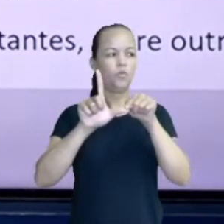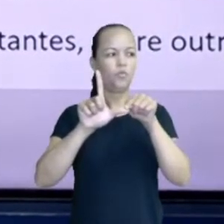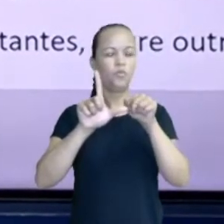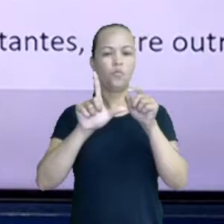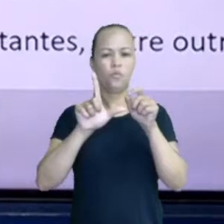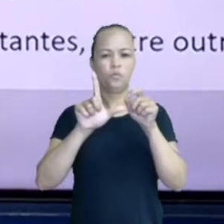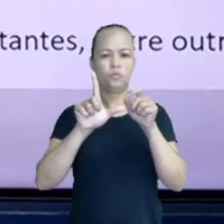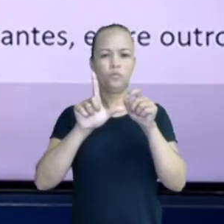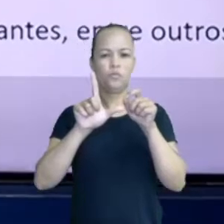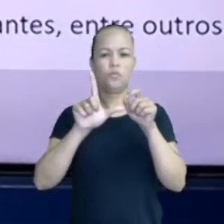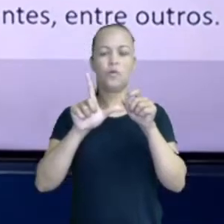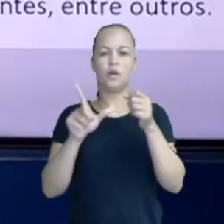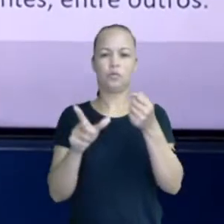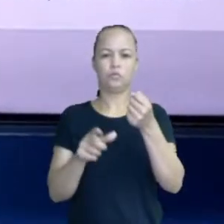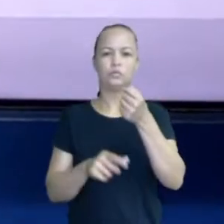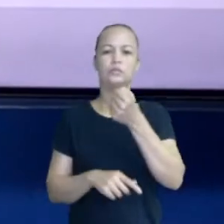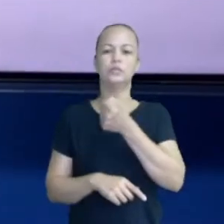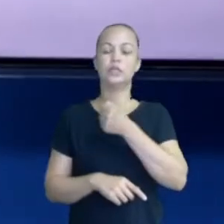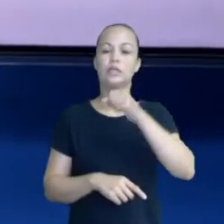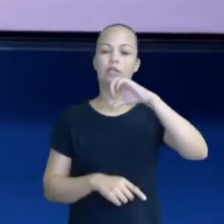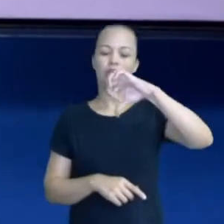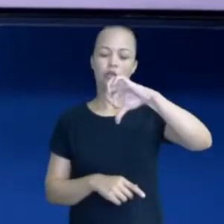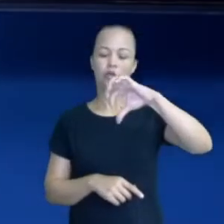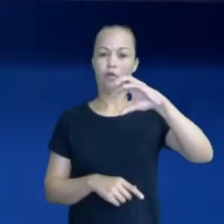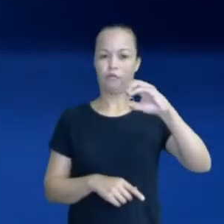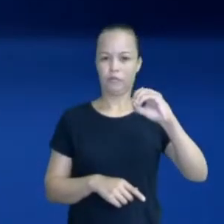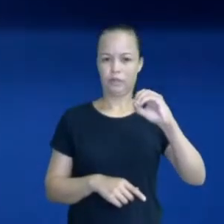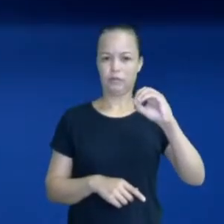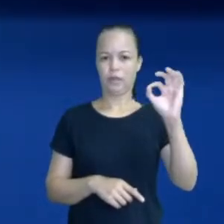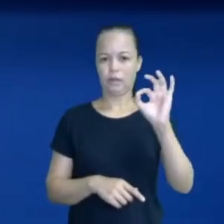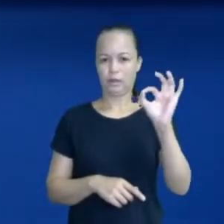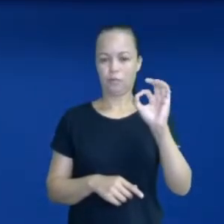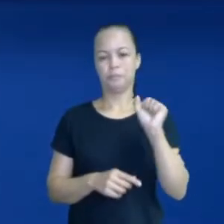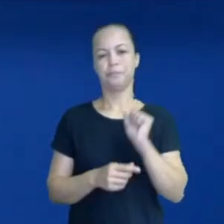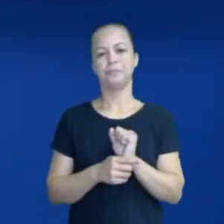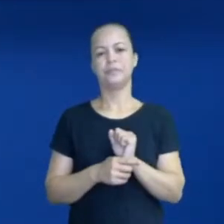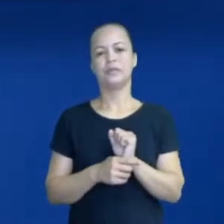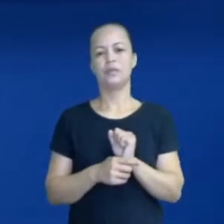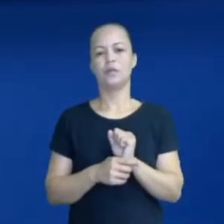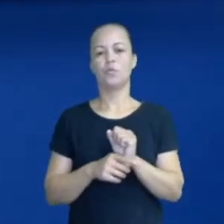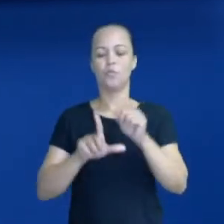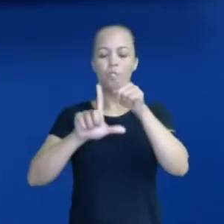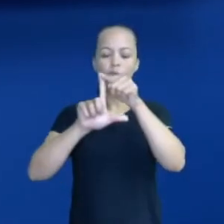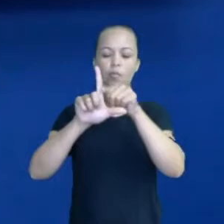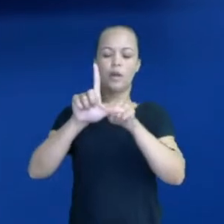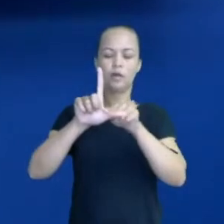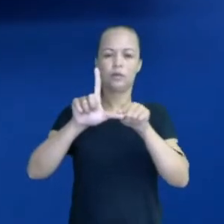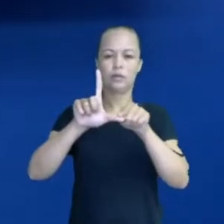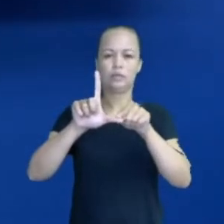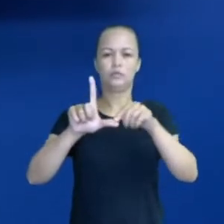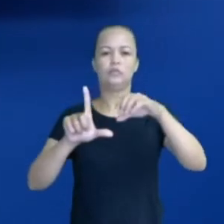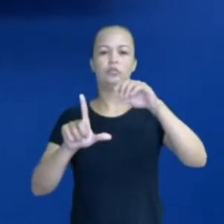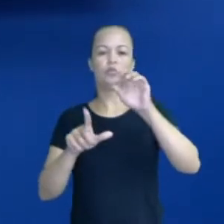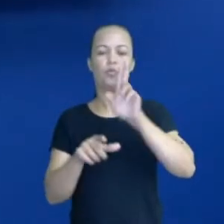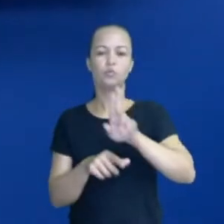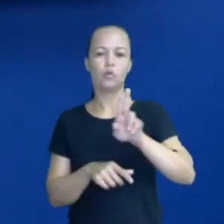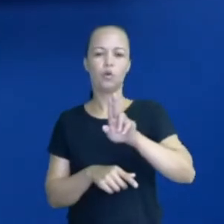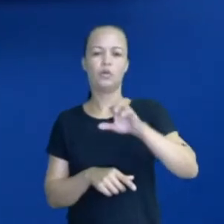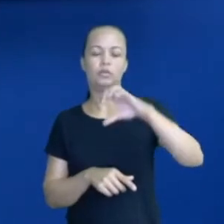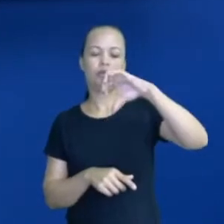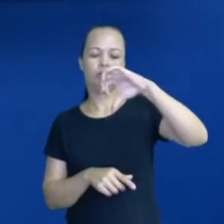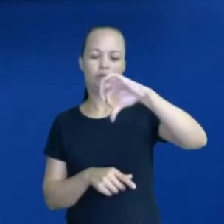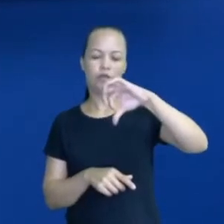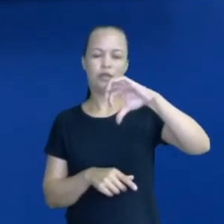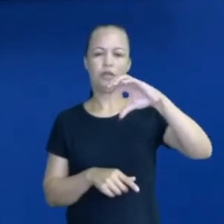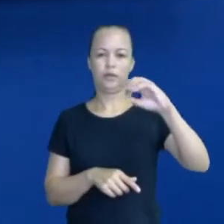ângulo de 90 graus. Então, o ângulo reto, tá? Que a gente chama de ângulo de 90 graus. Então, o que a gente